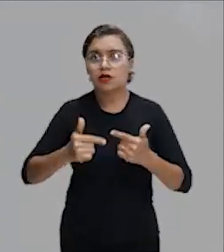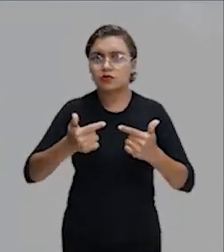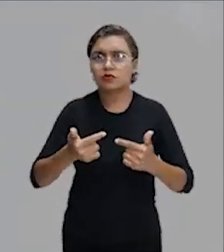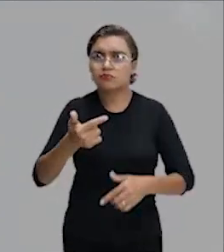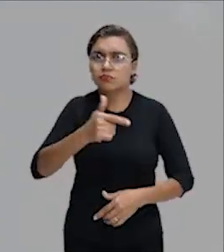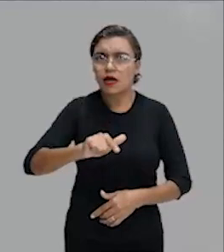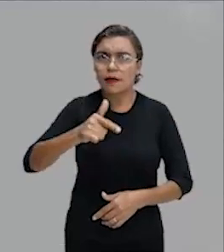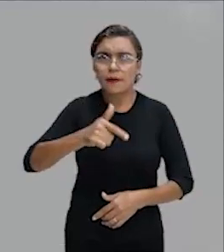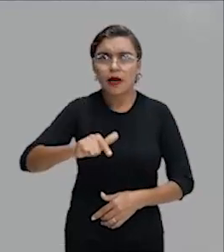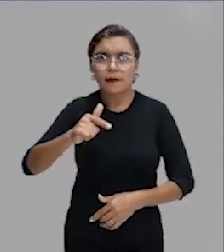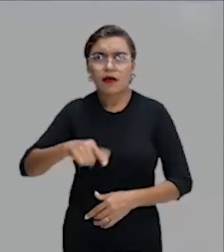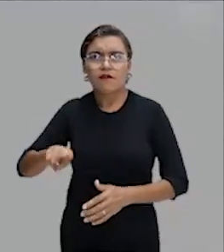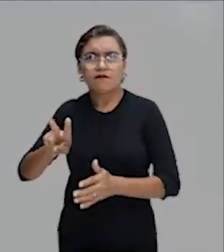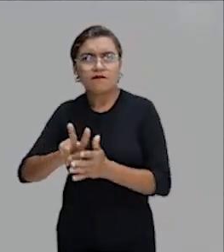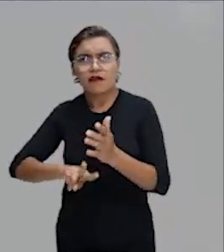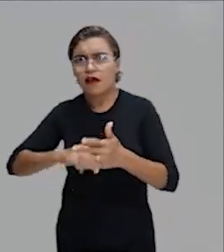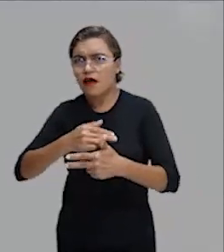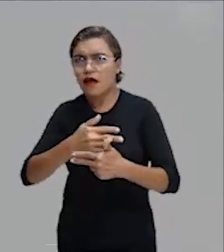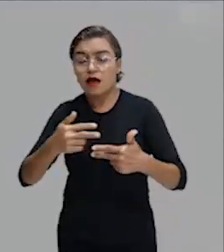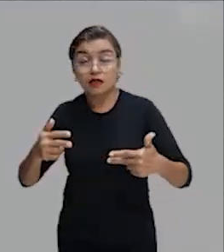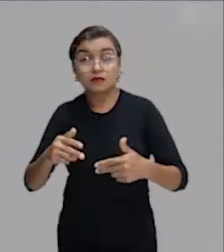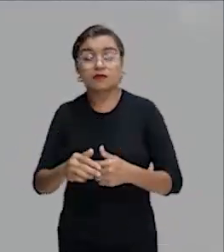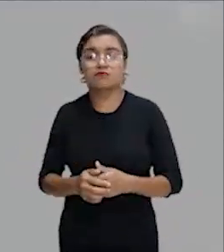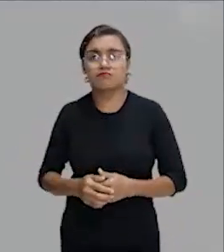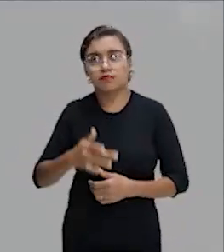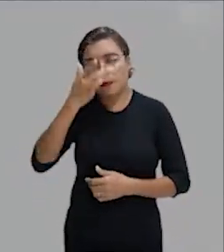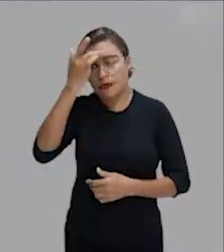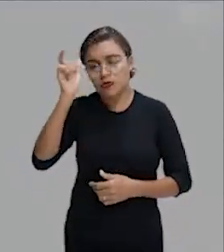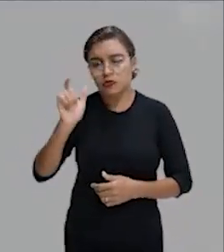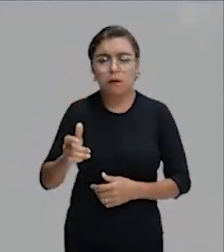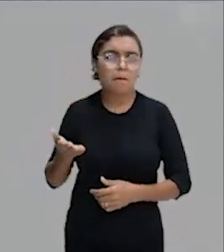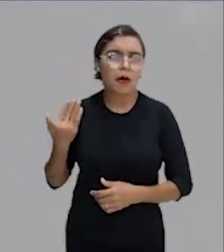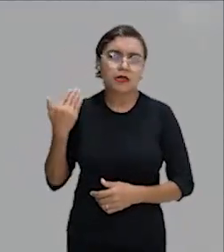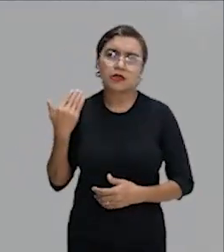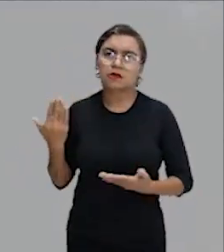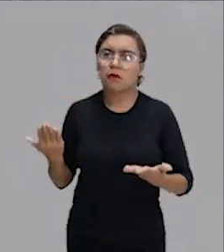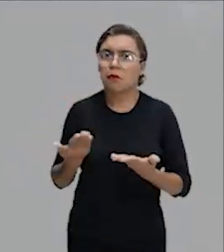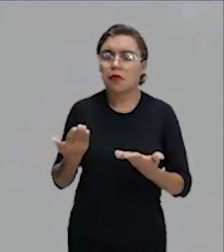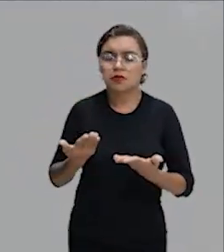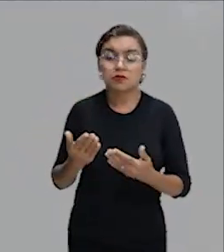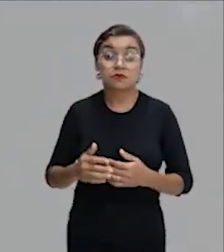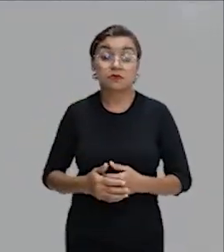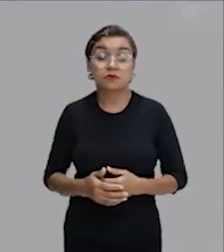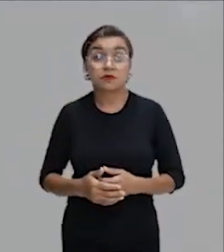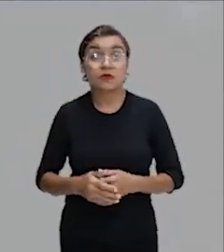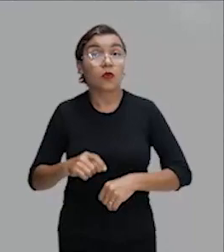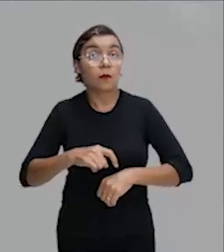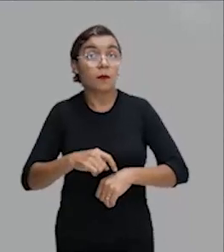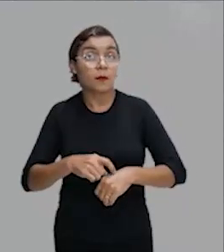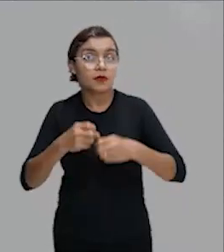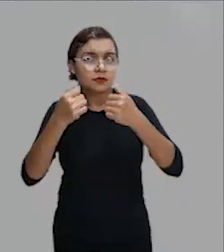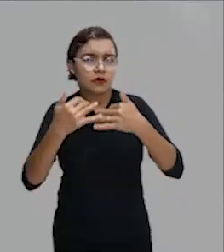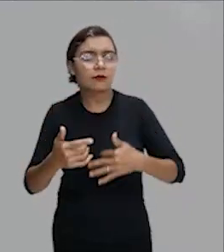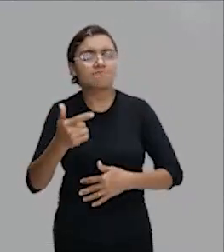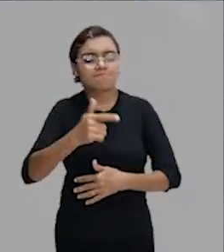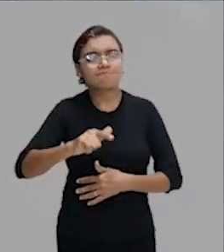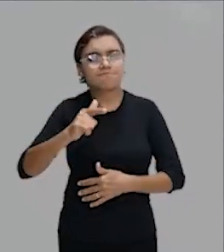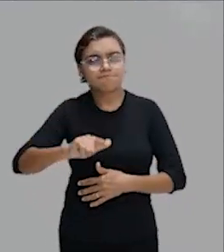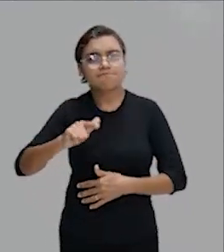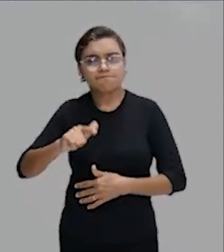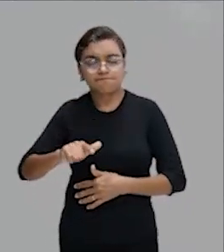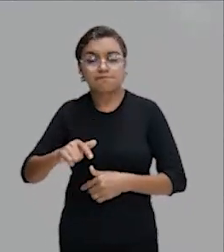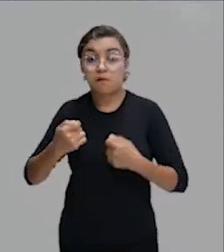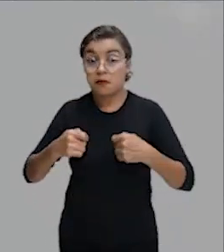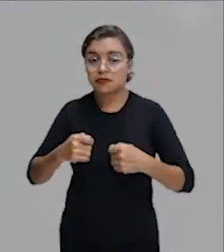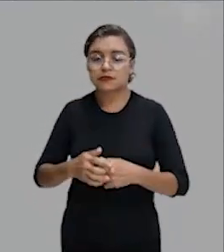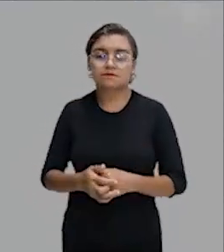vezes em diferentes momentos daquele sujeito, tá? Passado, presente, quando você quer falar de repetição, tá bom?